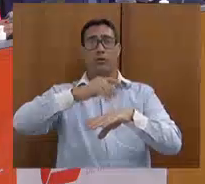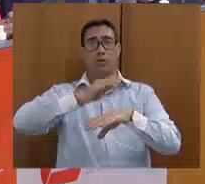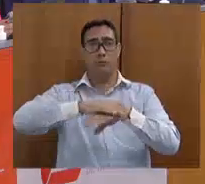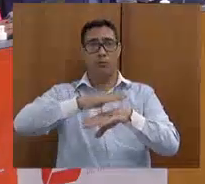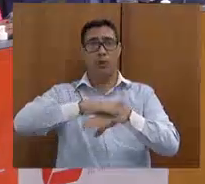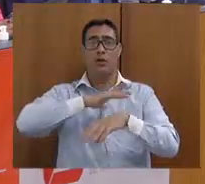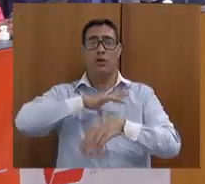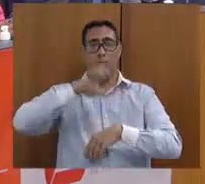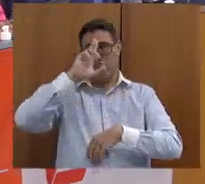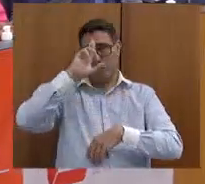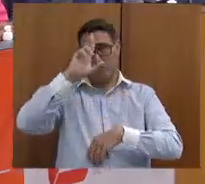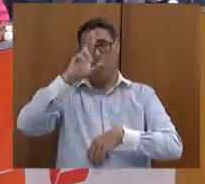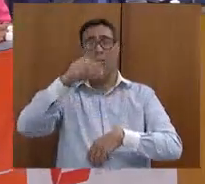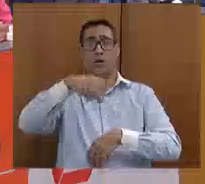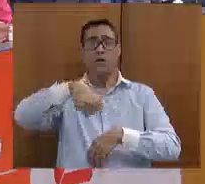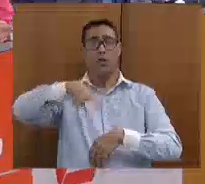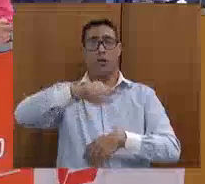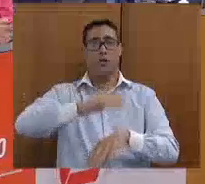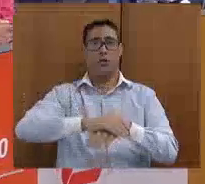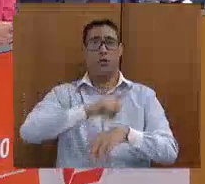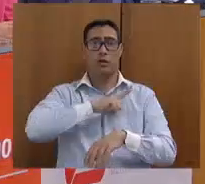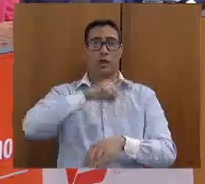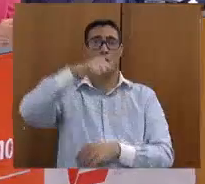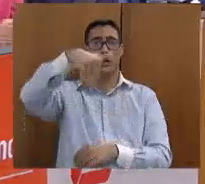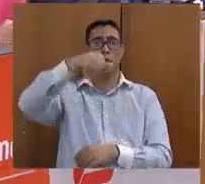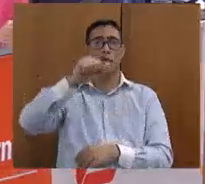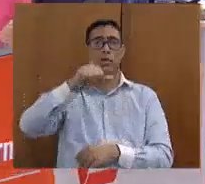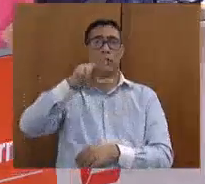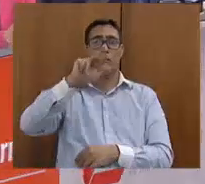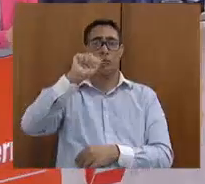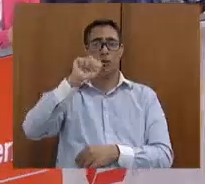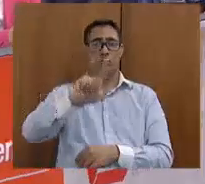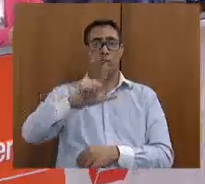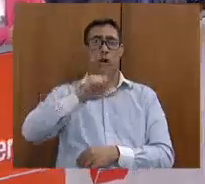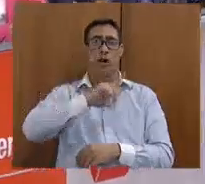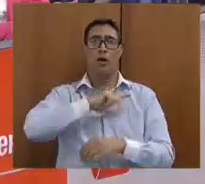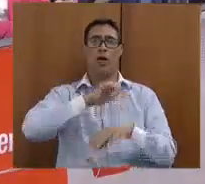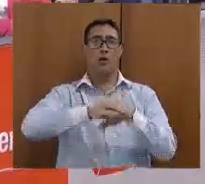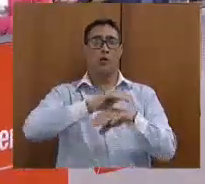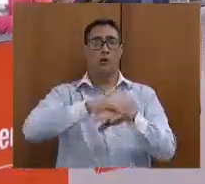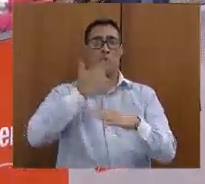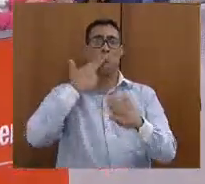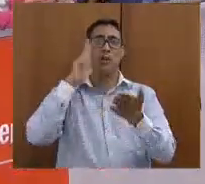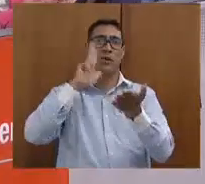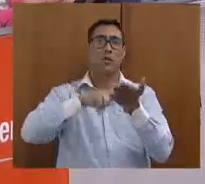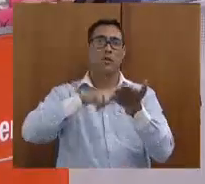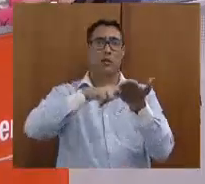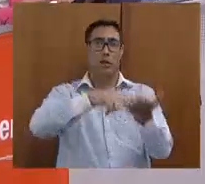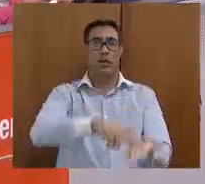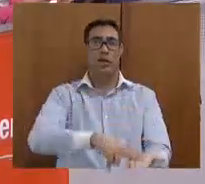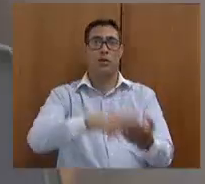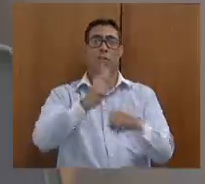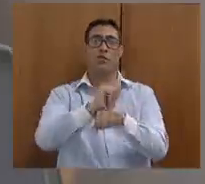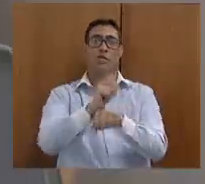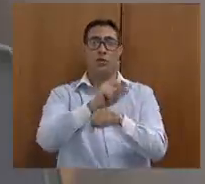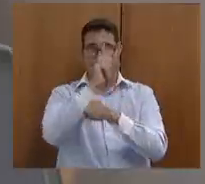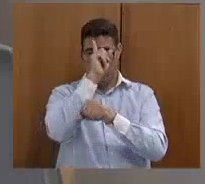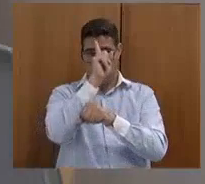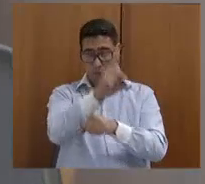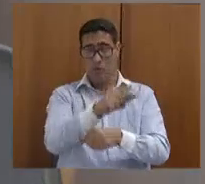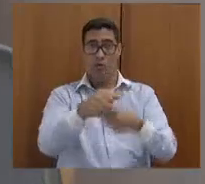deputada Macaé tá nesse manual aqui de prédios escolares na carta do gestor que a gente mandou por escrito